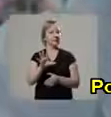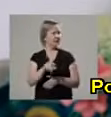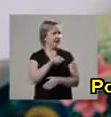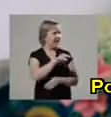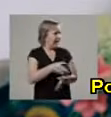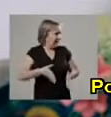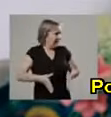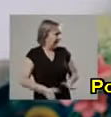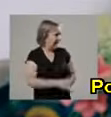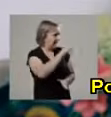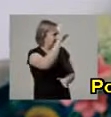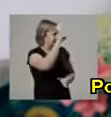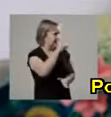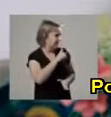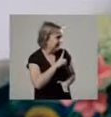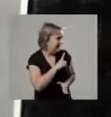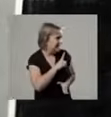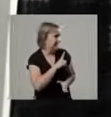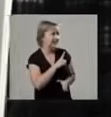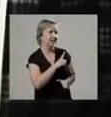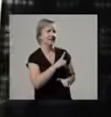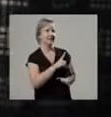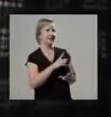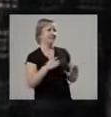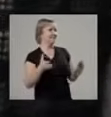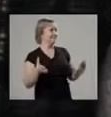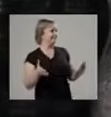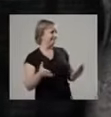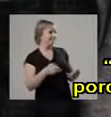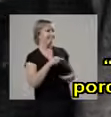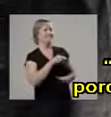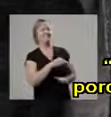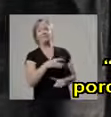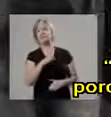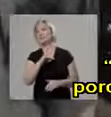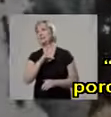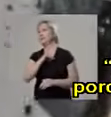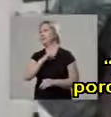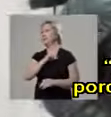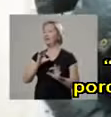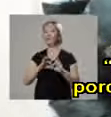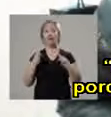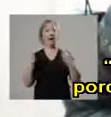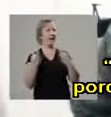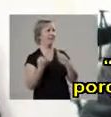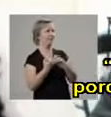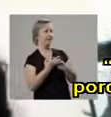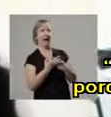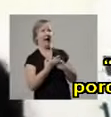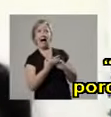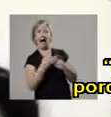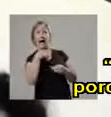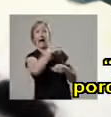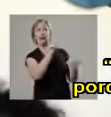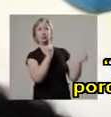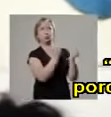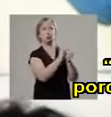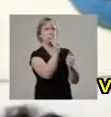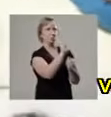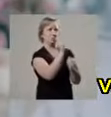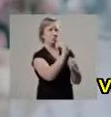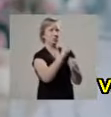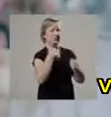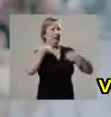muito menos. Não iam visitar, porque, vamos supor, nasceu em casa o Ricardo, a Maria Amélia e o Cláudio. Não vamos nem lá, porque vamos